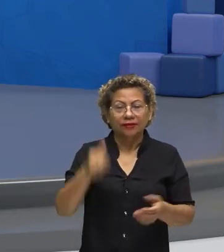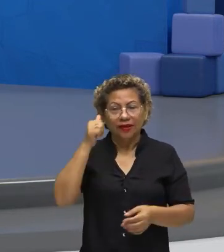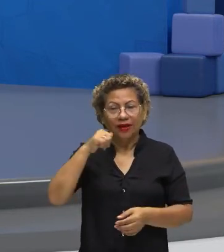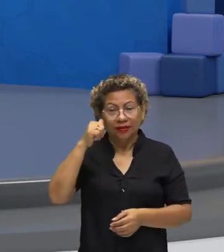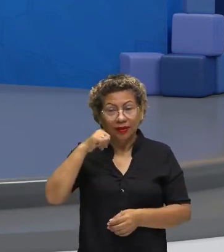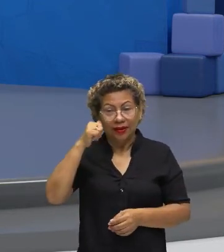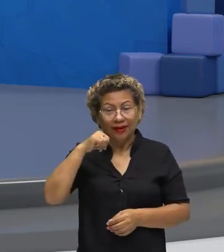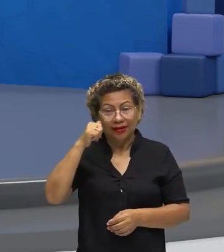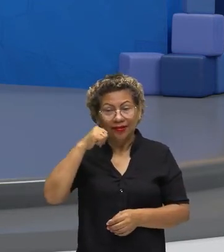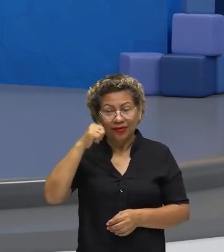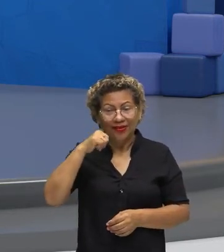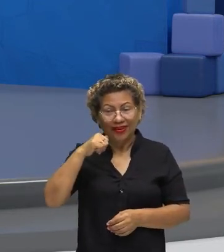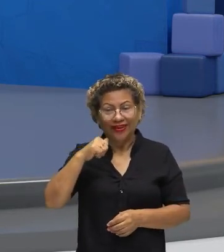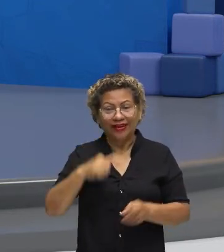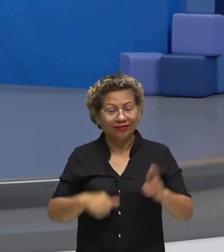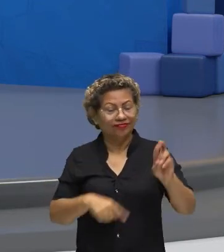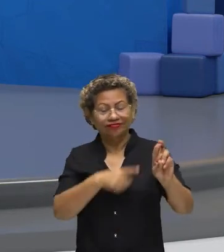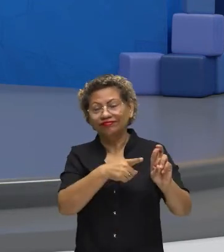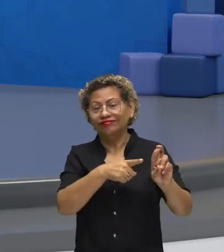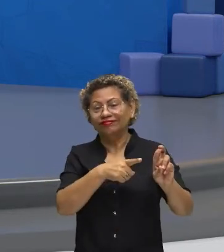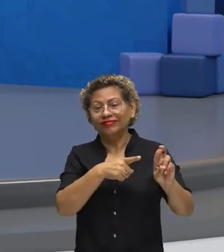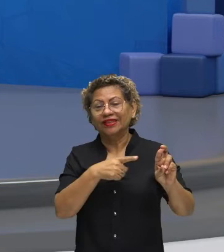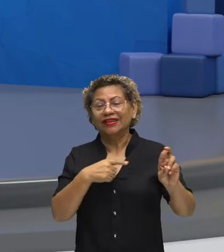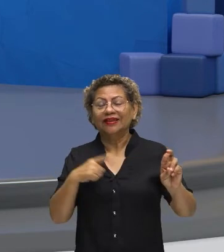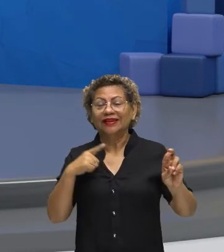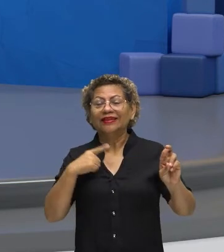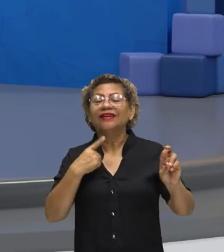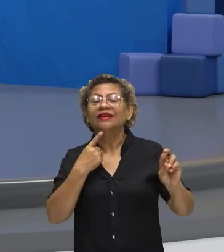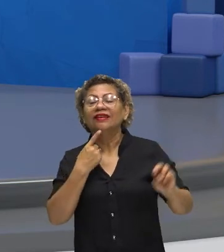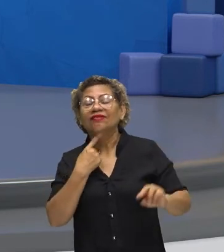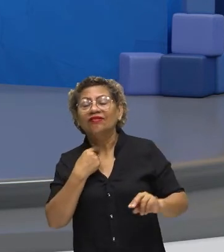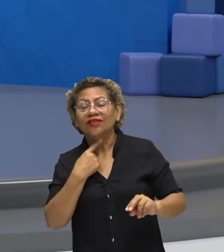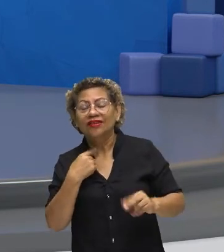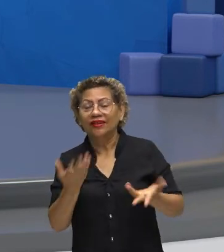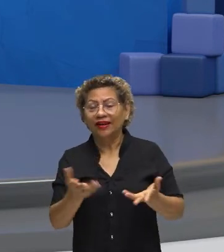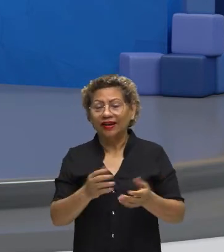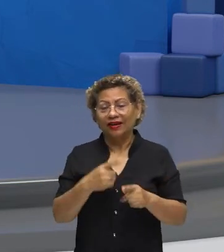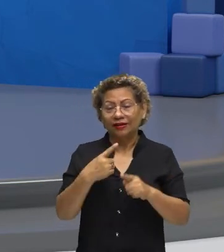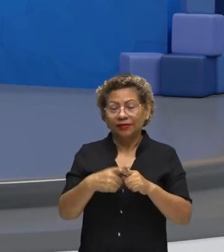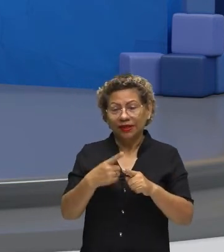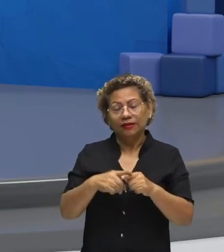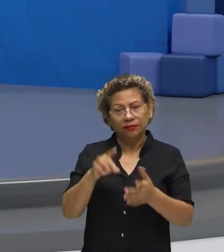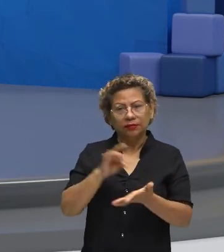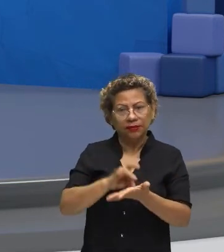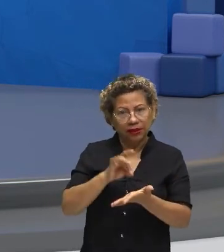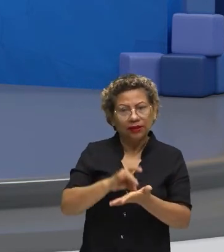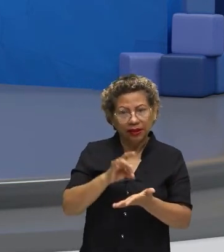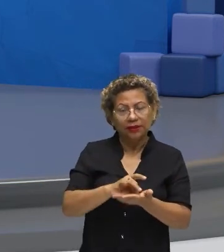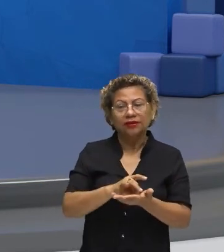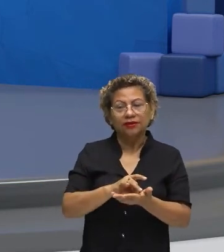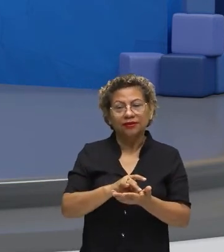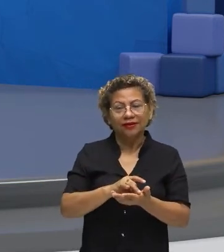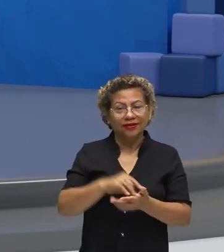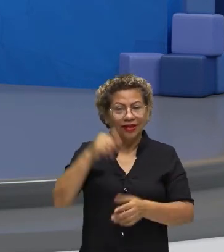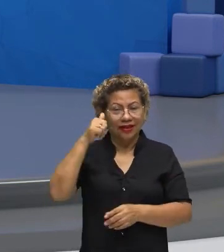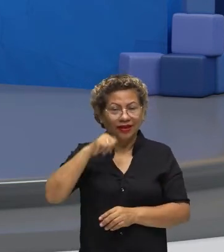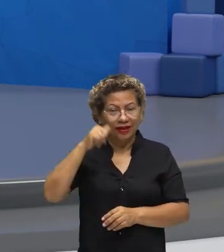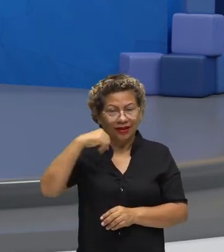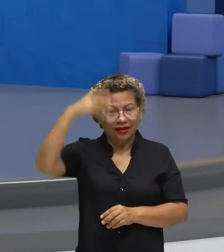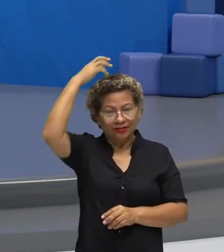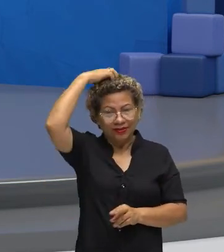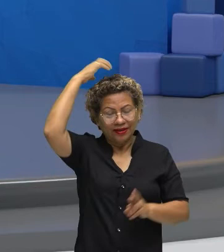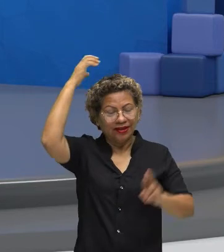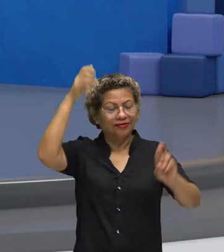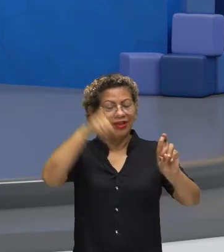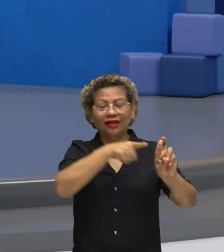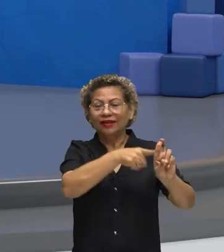o contexto de origem é mais ou menos isso mesmo, né? Quando elas estavam ali gerando, elas eram muito mimadas, bajuladas, né? Todo o